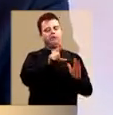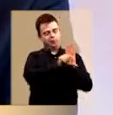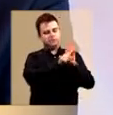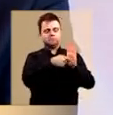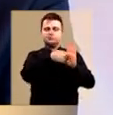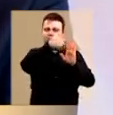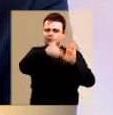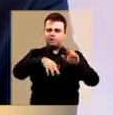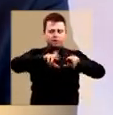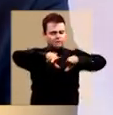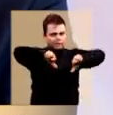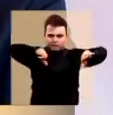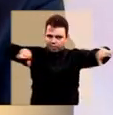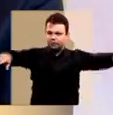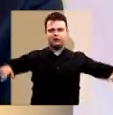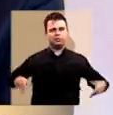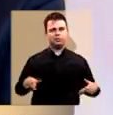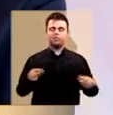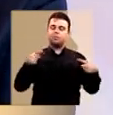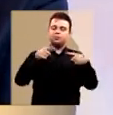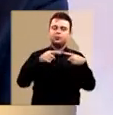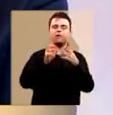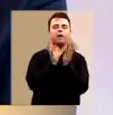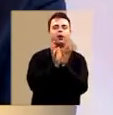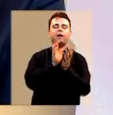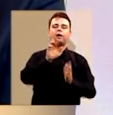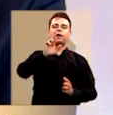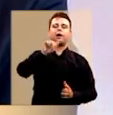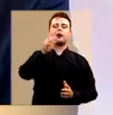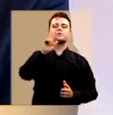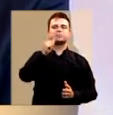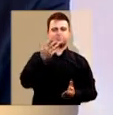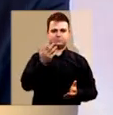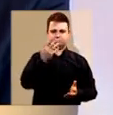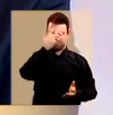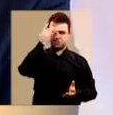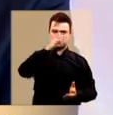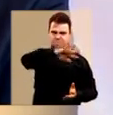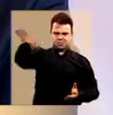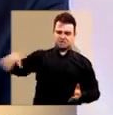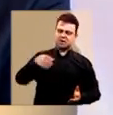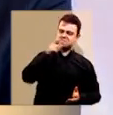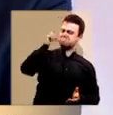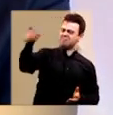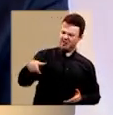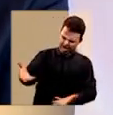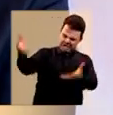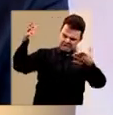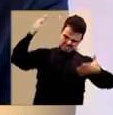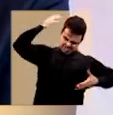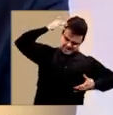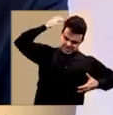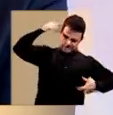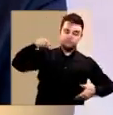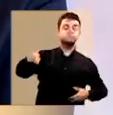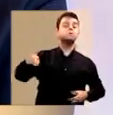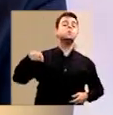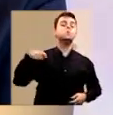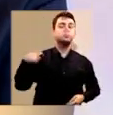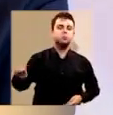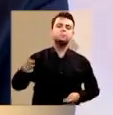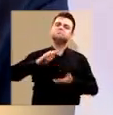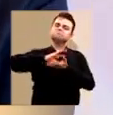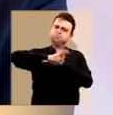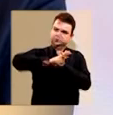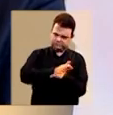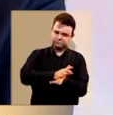crimes relacionadas à questão racial. Então, o indivíduo foi chamado de macaco, por exemplo. Aquilo, chamar de